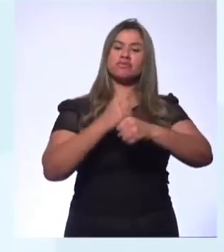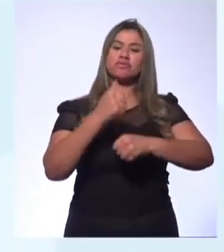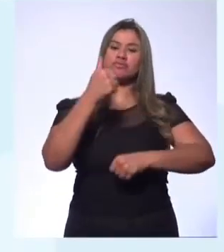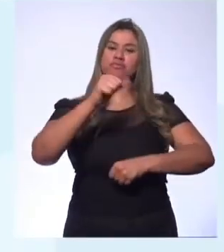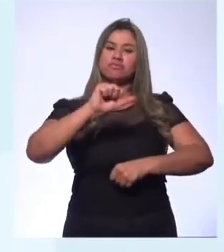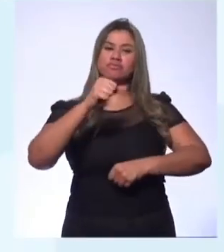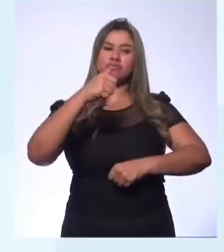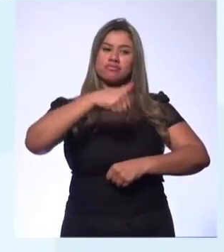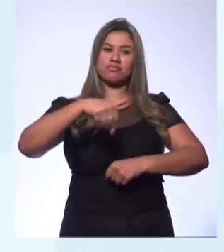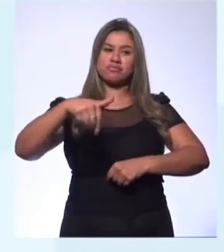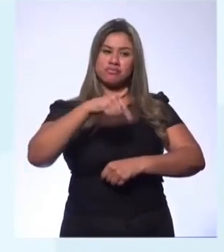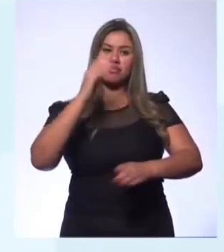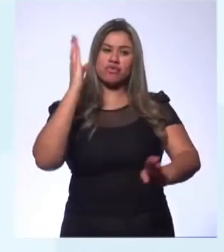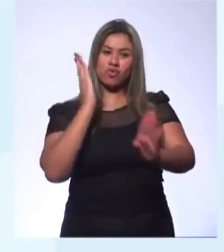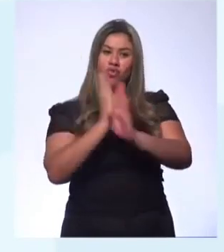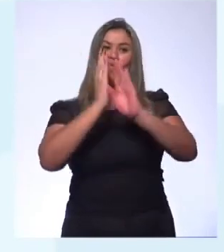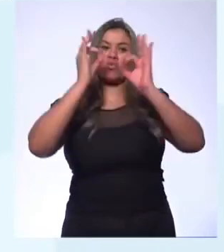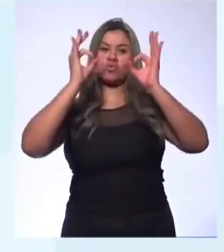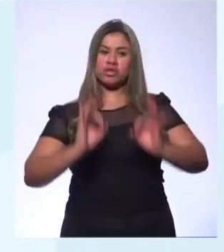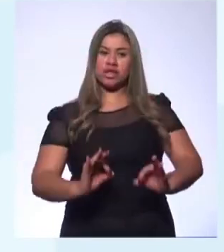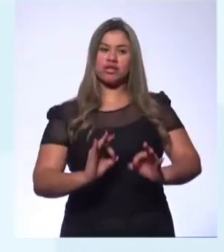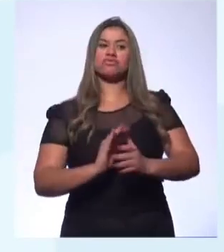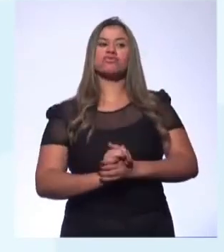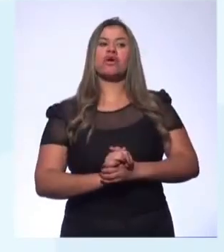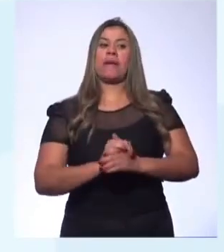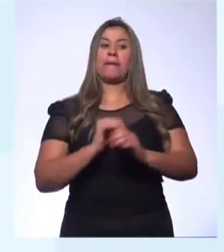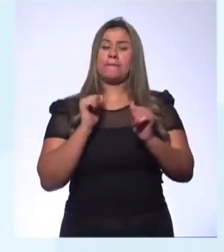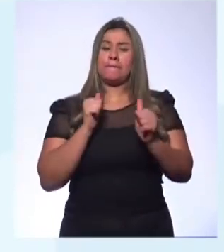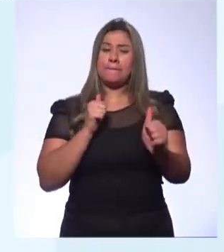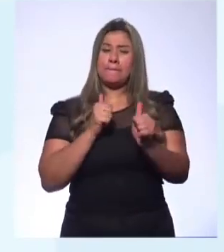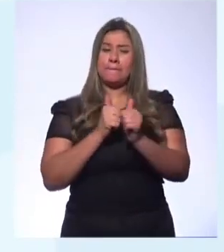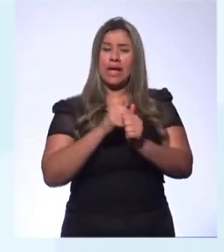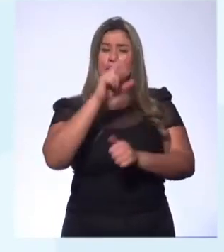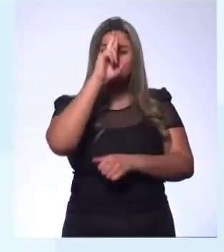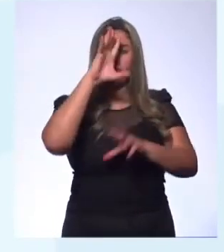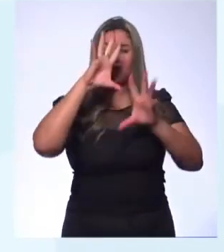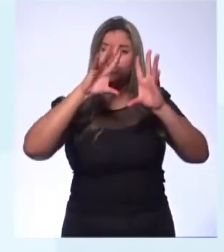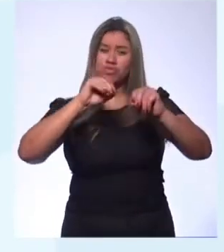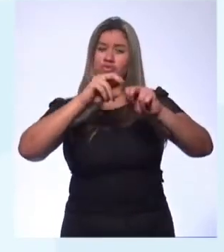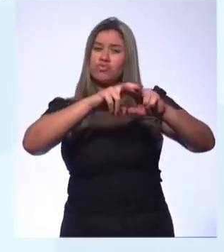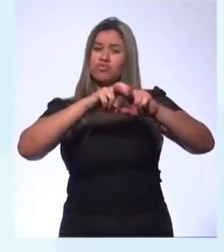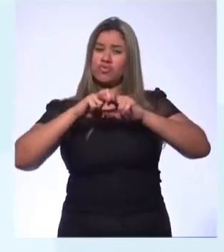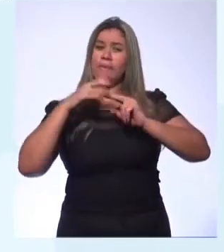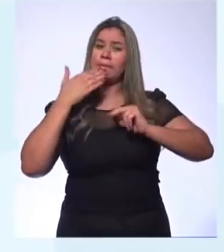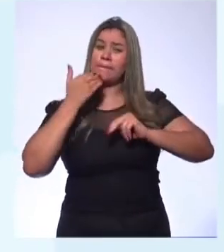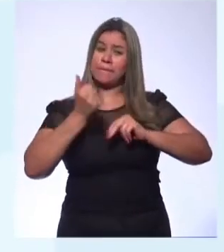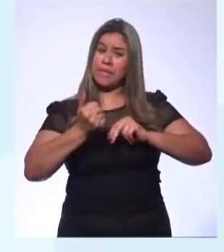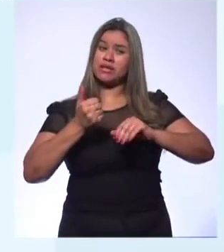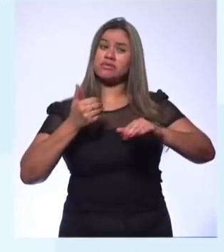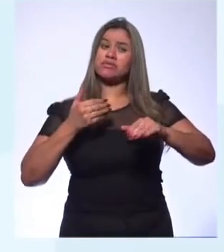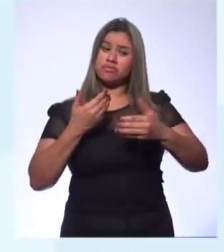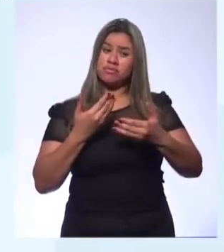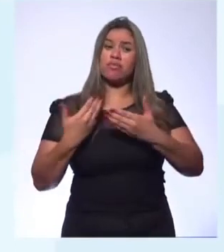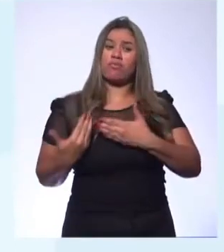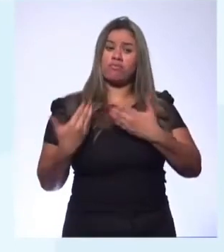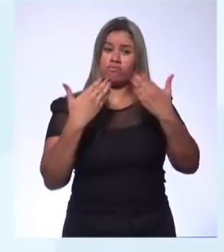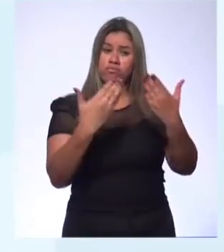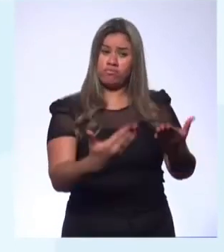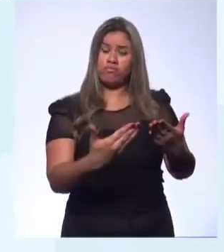1877 já nos encontre a postos. Está prestes a soar meia-noite, portanto peço que passemos a ordem